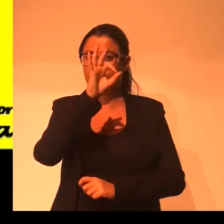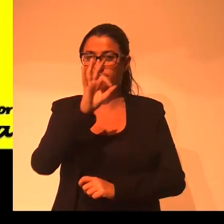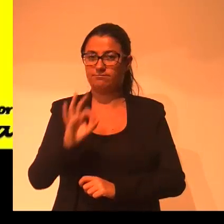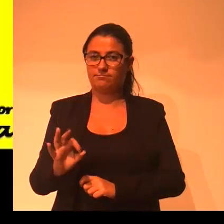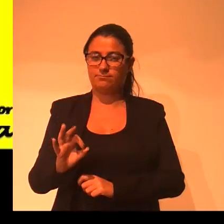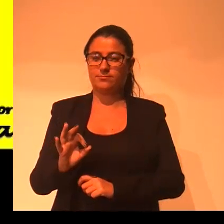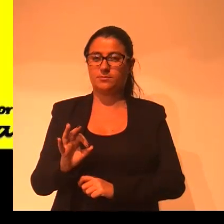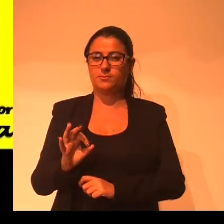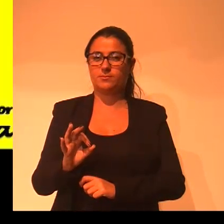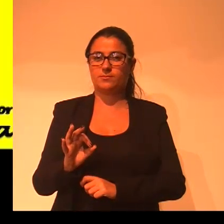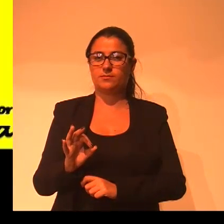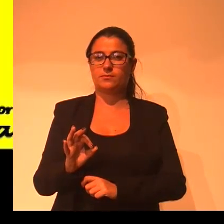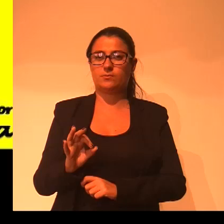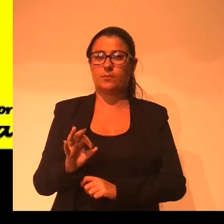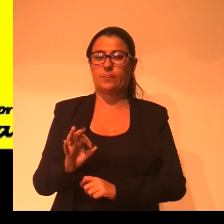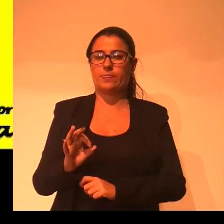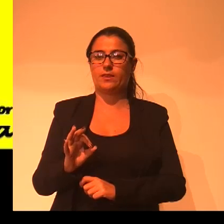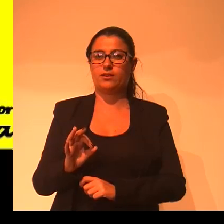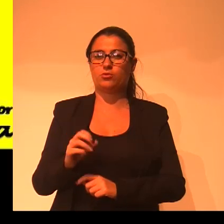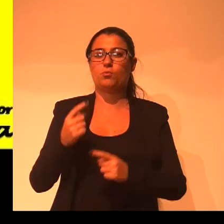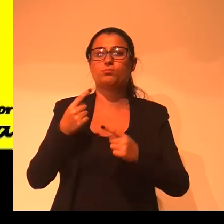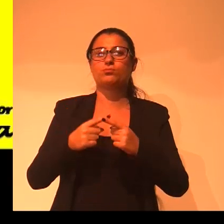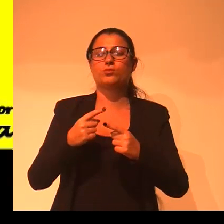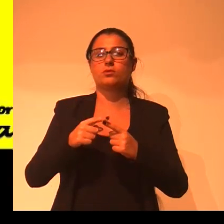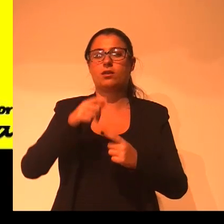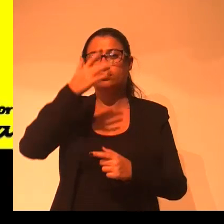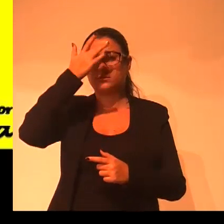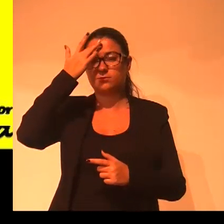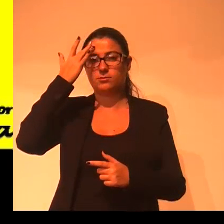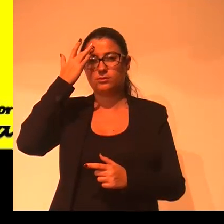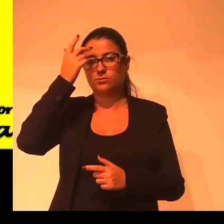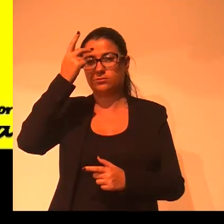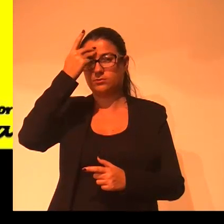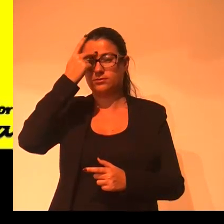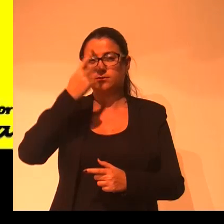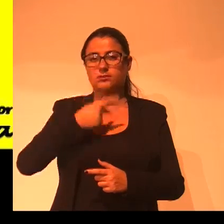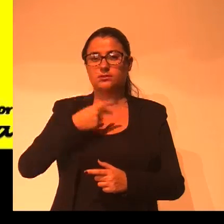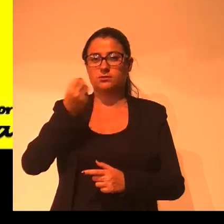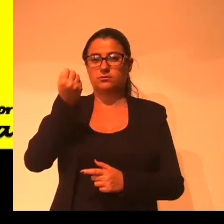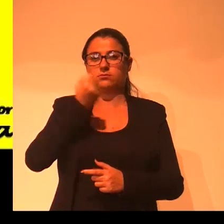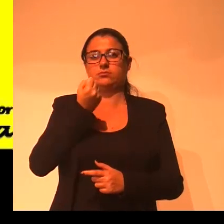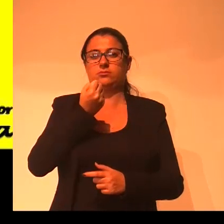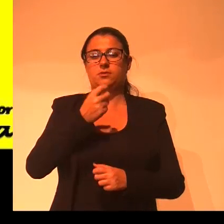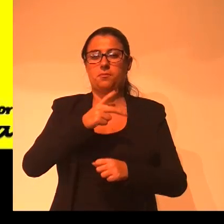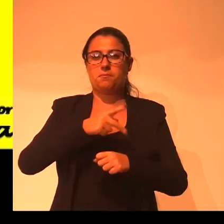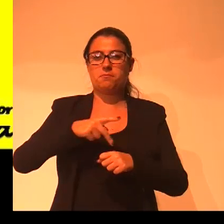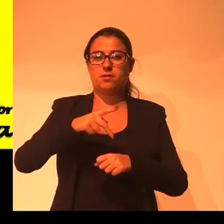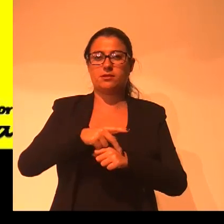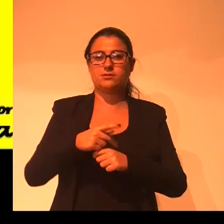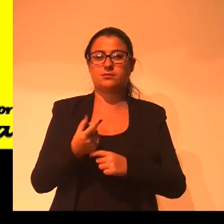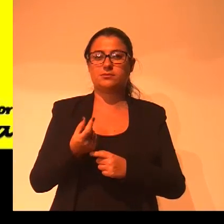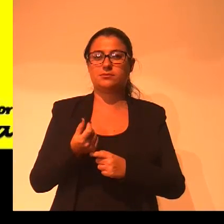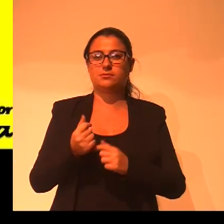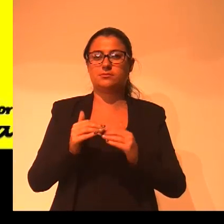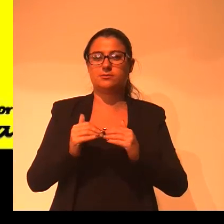das causas de suicídio. Os países com alta renda.